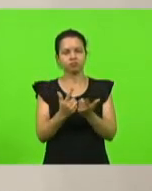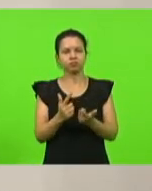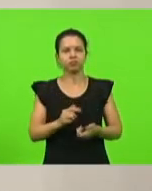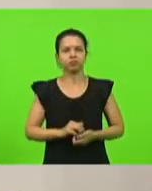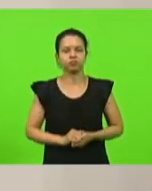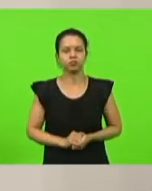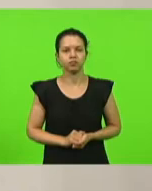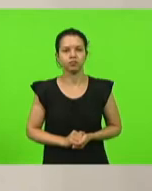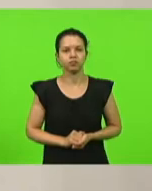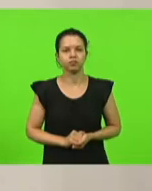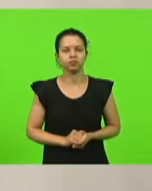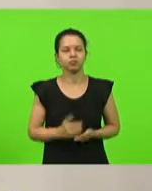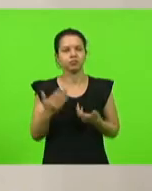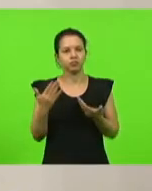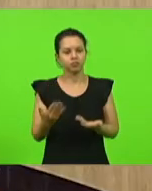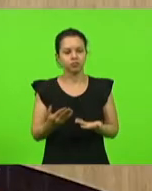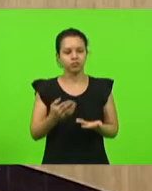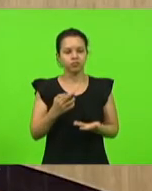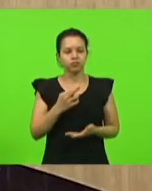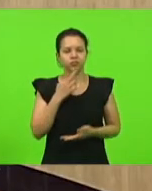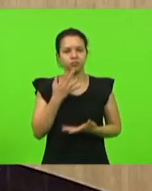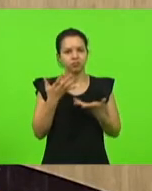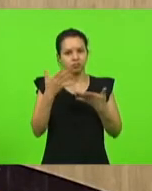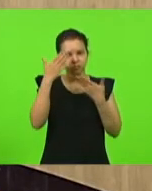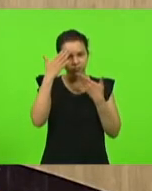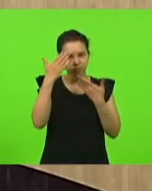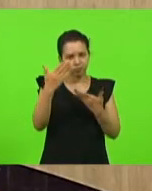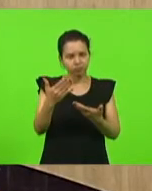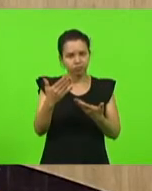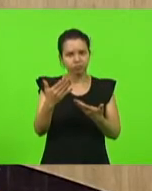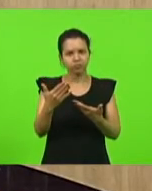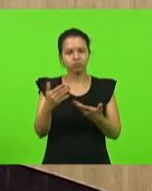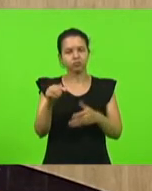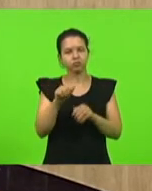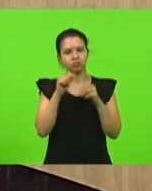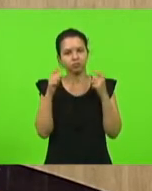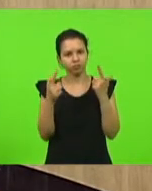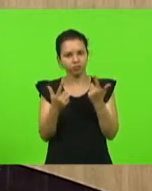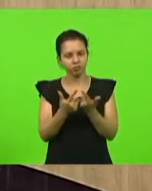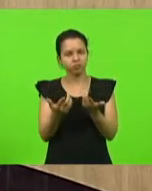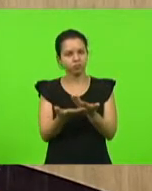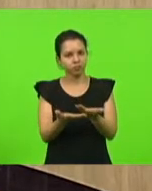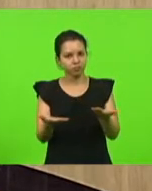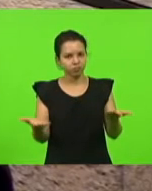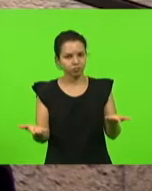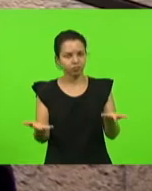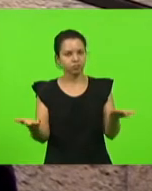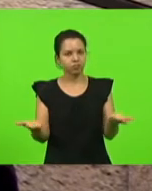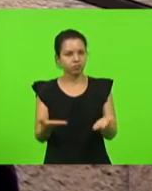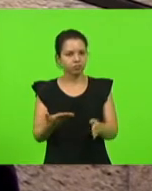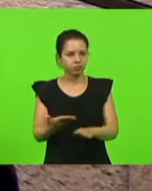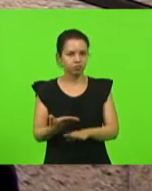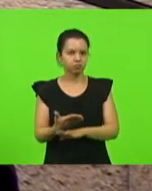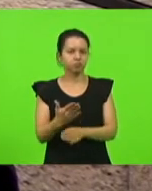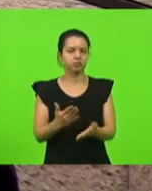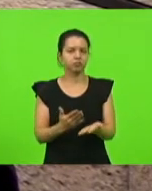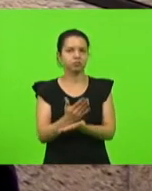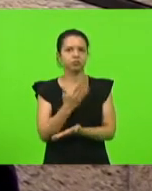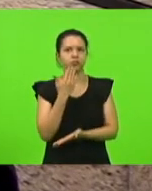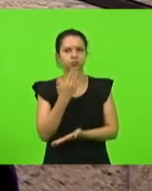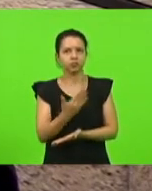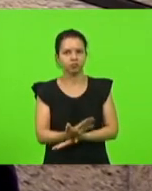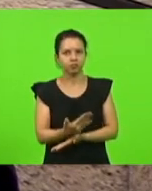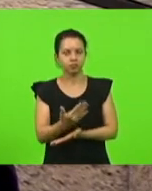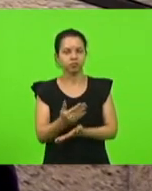deputado Jair Mioto. Senhor presidente, eu quero agradecer a esta casa e a Vossa Excelência pela aprovação do requerimento que fizemos